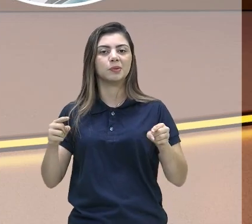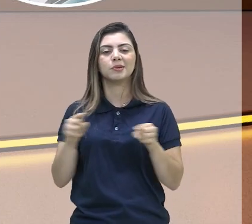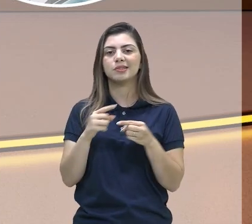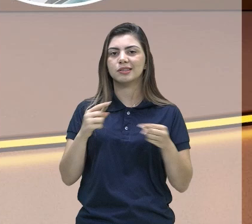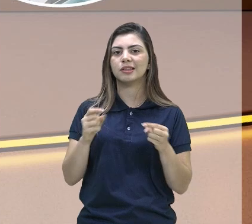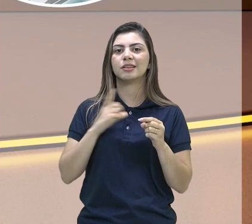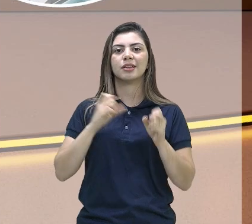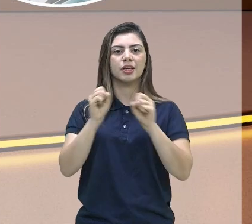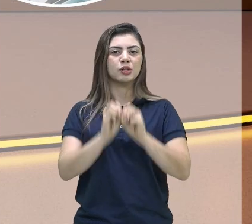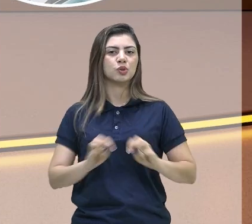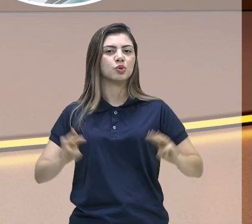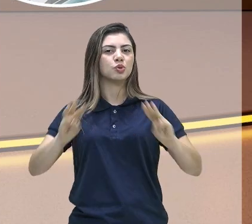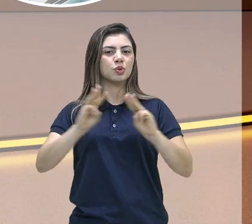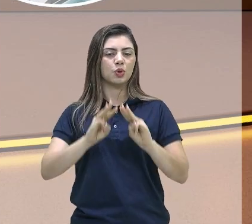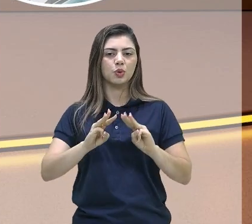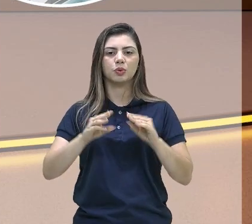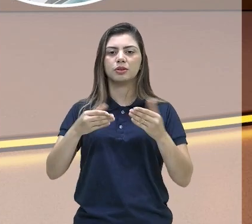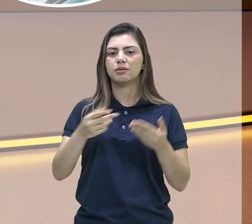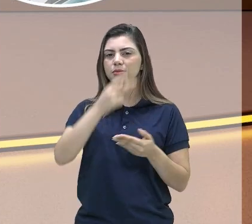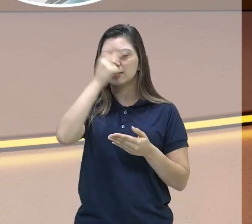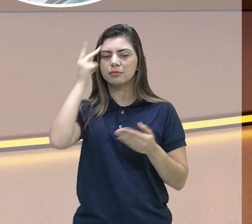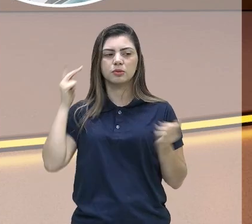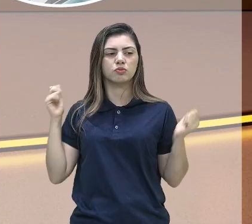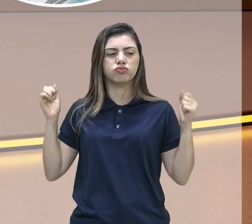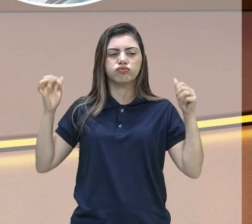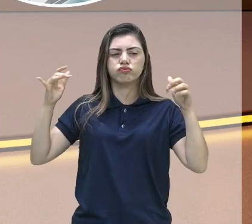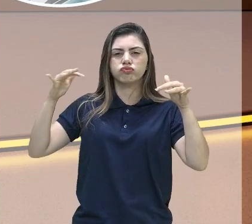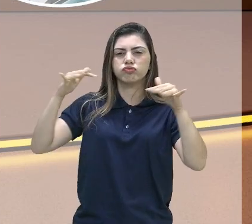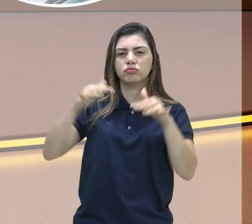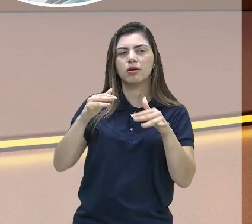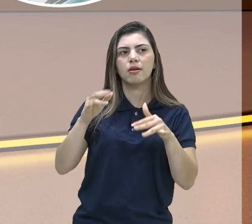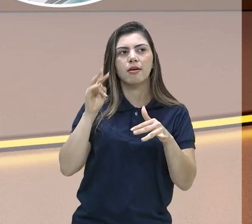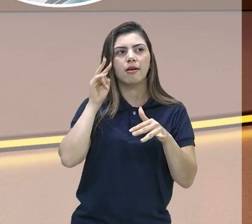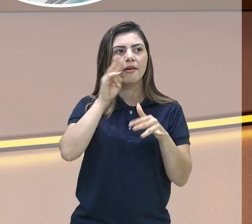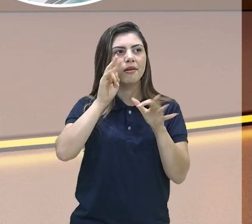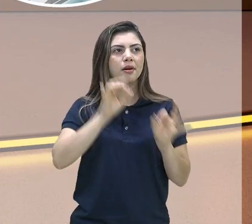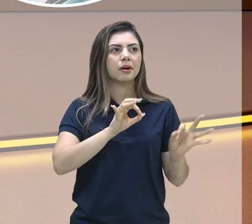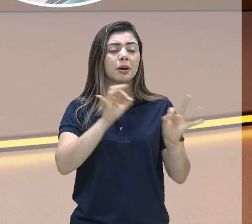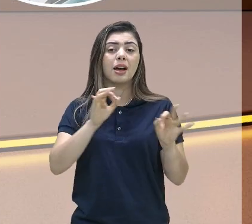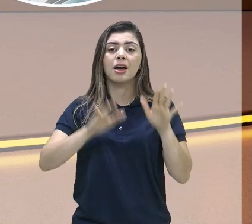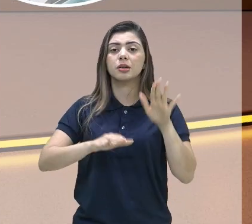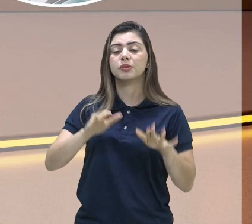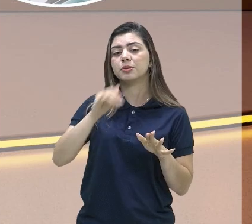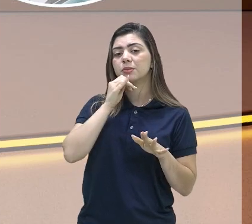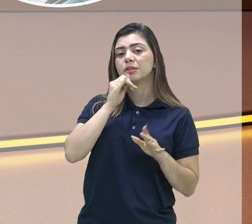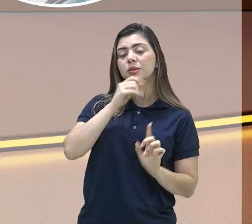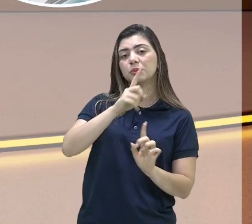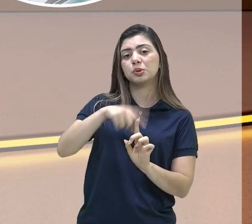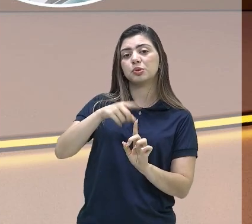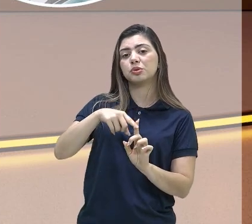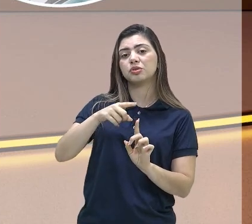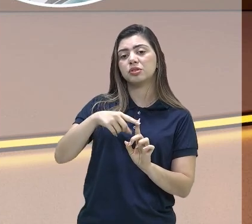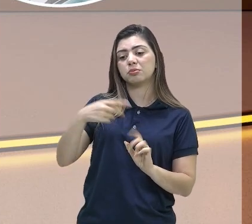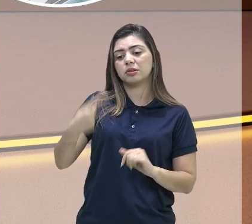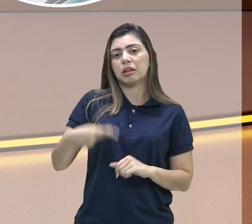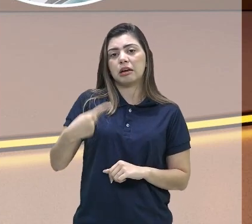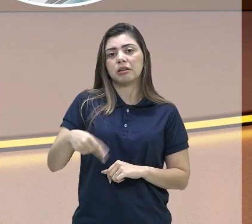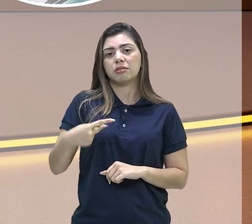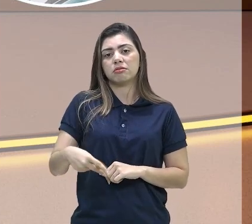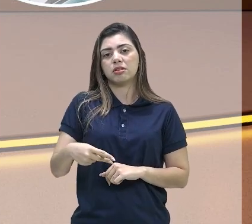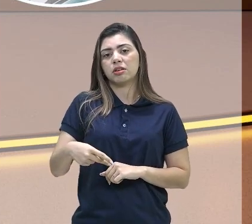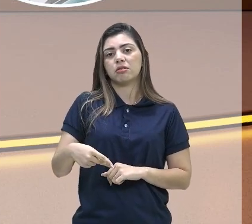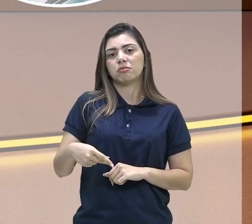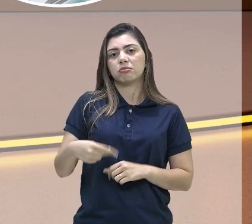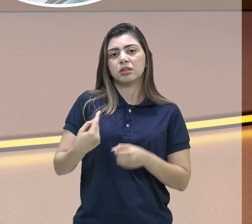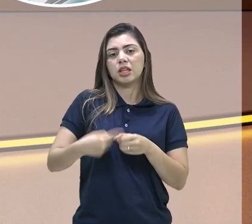que arrastam multidões. Às vezes é um estilo que nem é aqui da sua terra, que nem